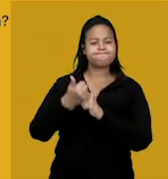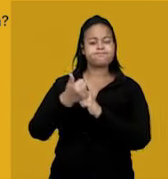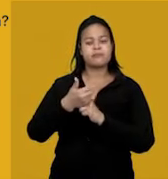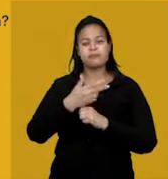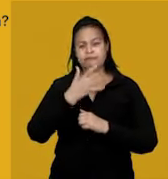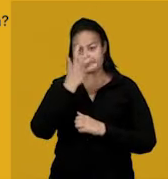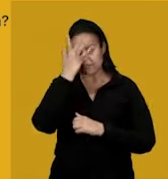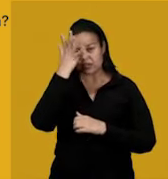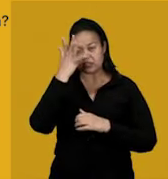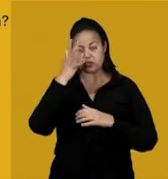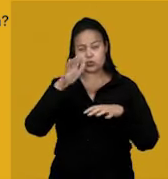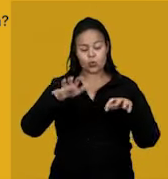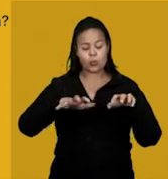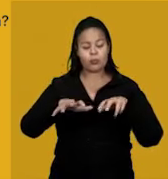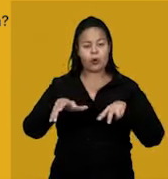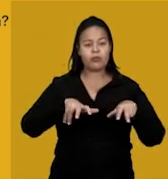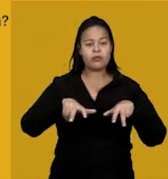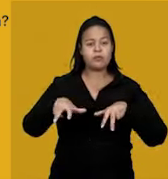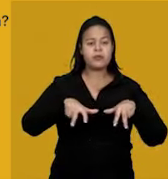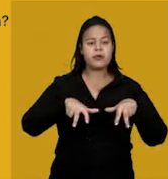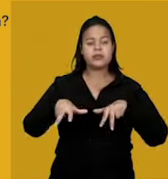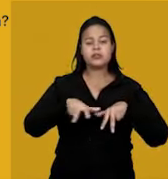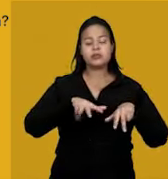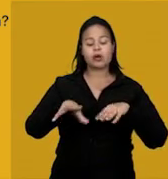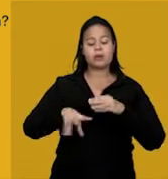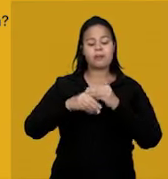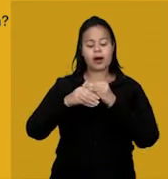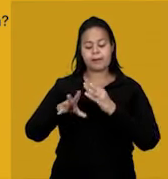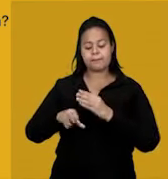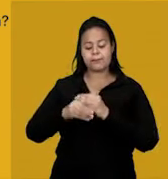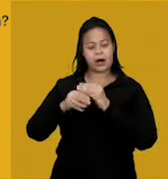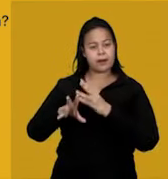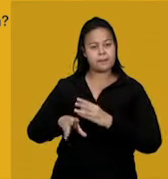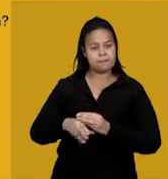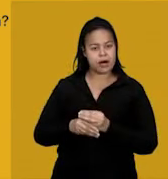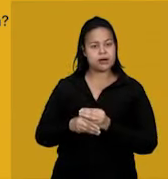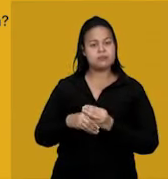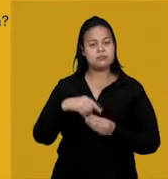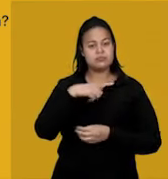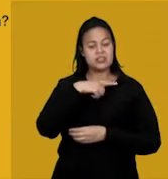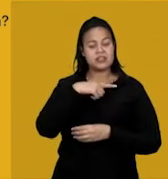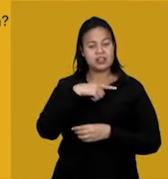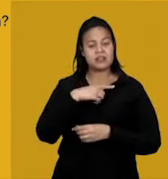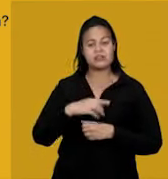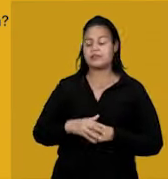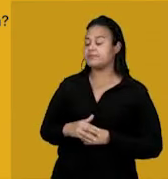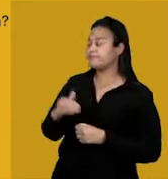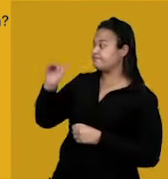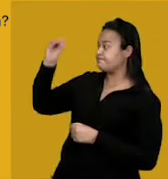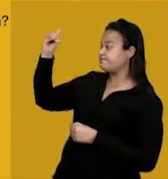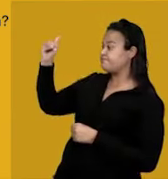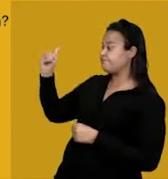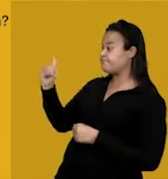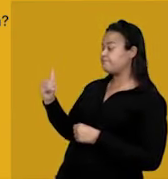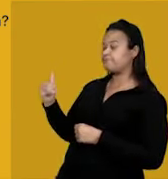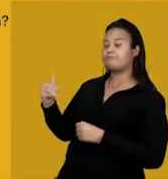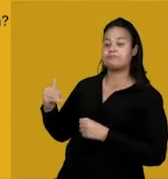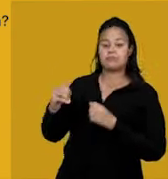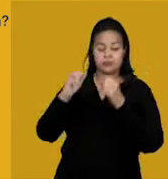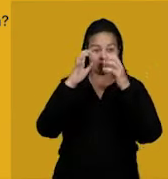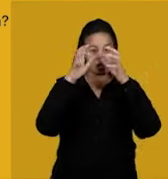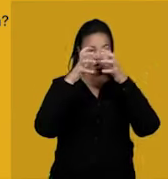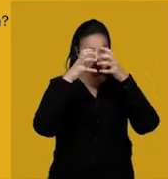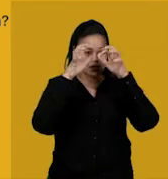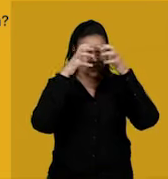movimentos. Qual tecido abaixo completa a linha pontilhada? É o tecido nervoso? Não, porque o